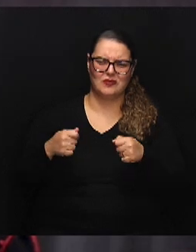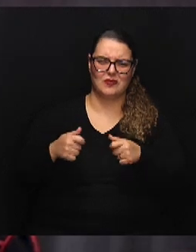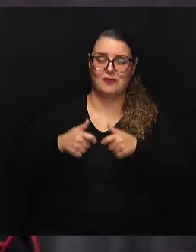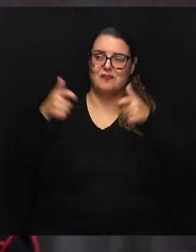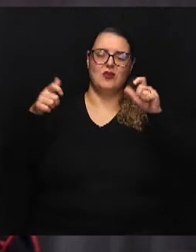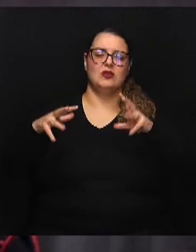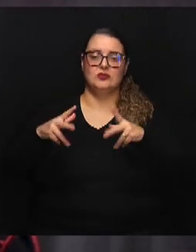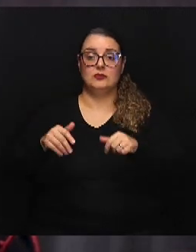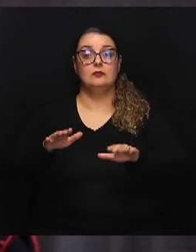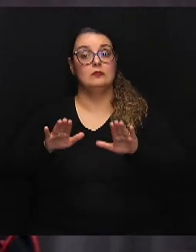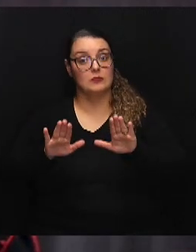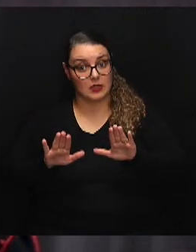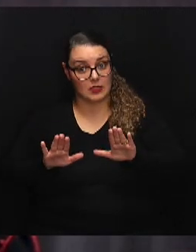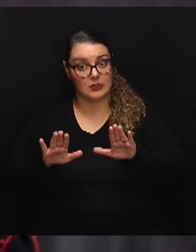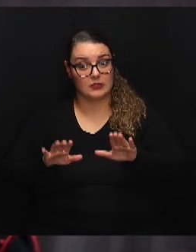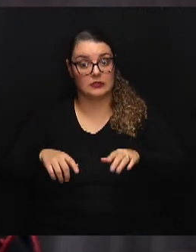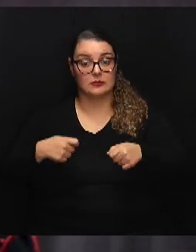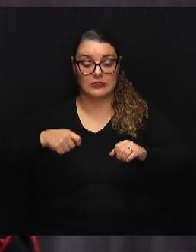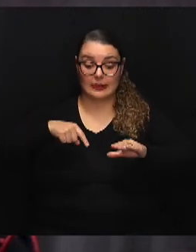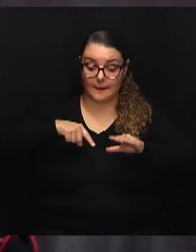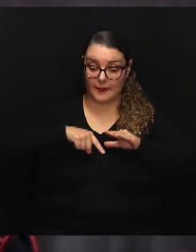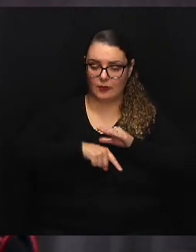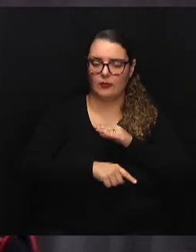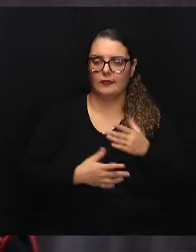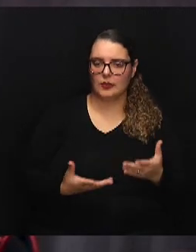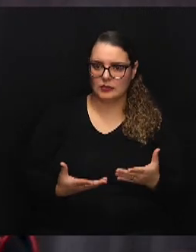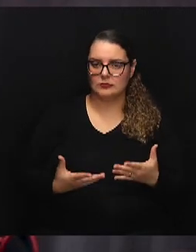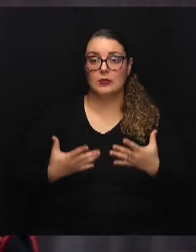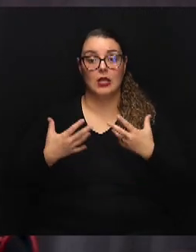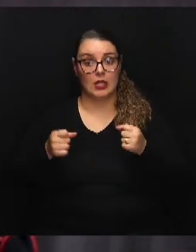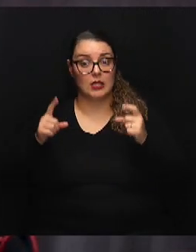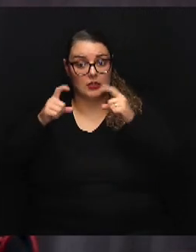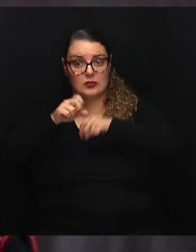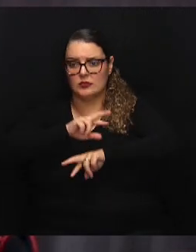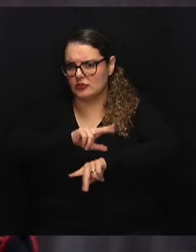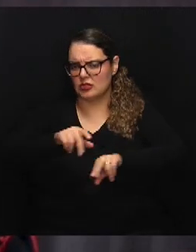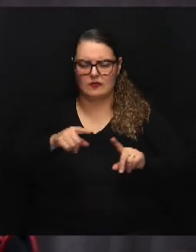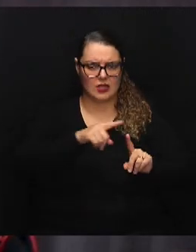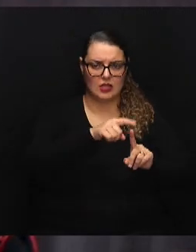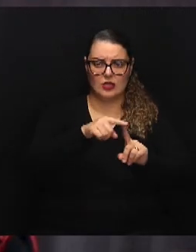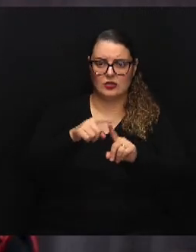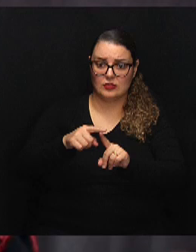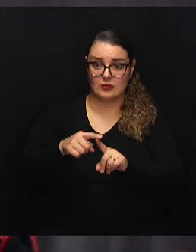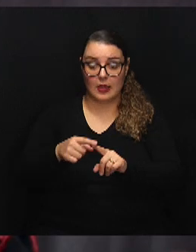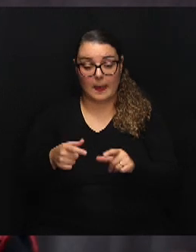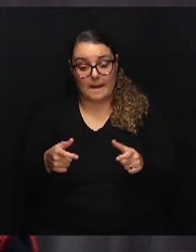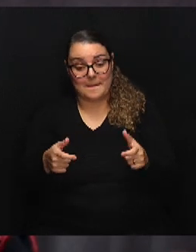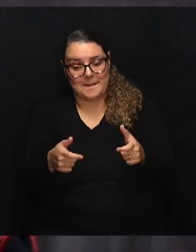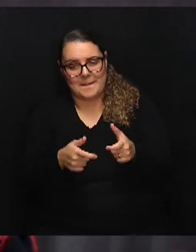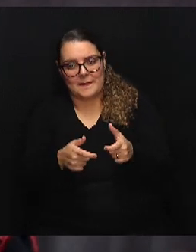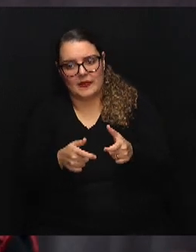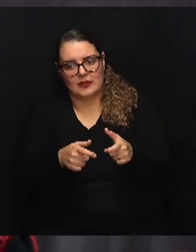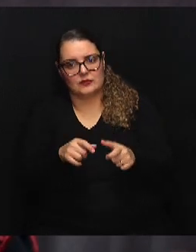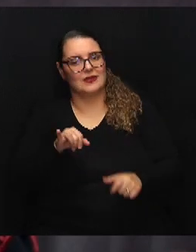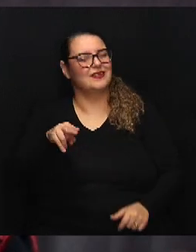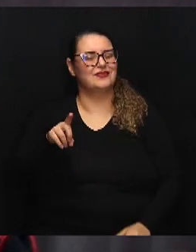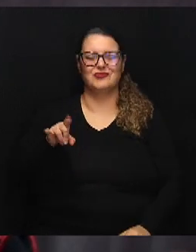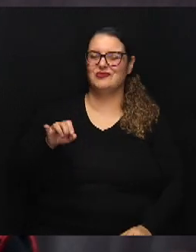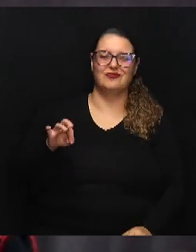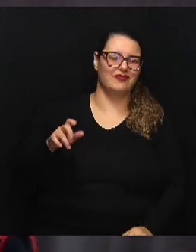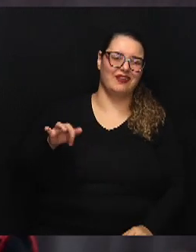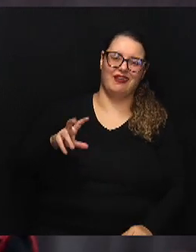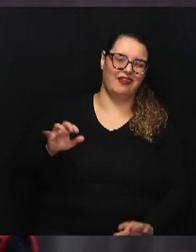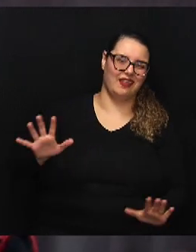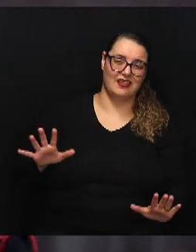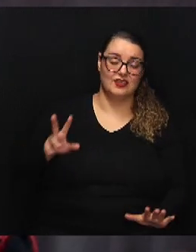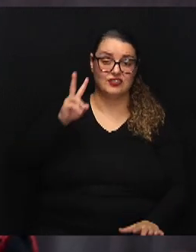todos, desde que seja imenso. Aceito desafios de várias espécies, menos a indiferença. Já vi no